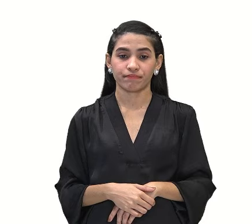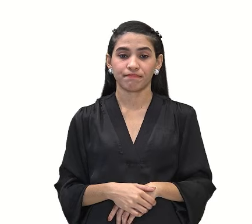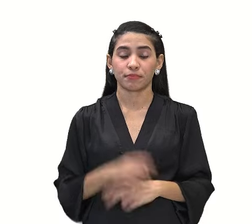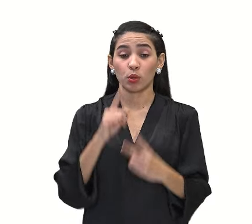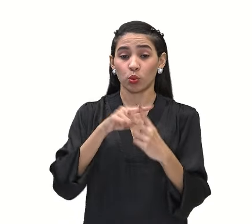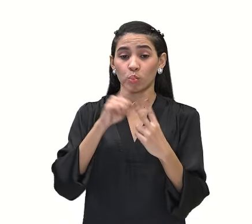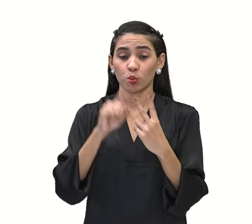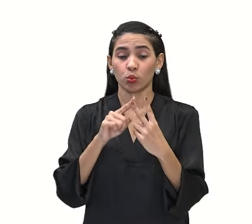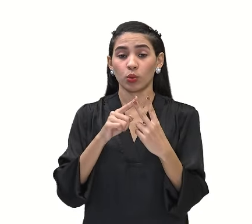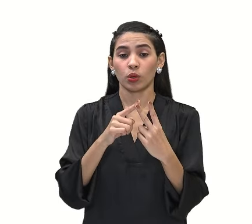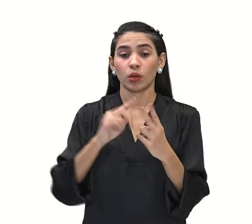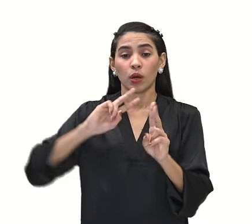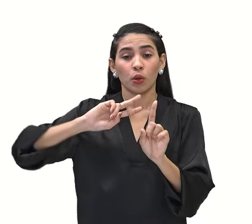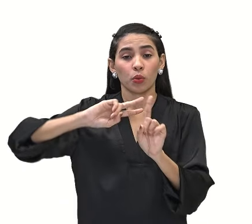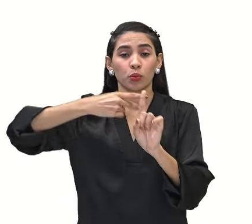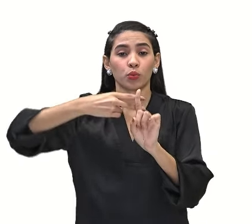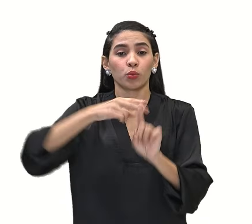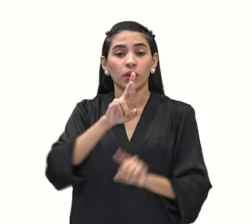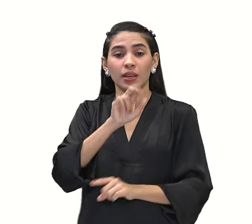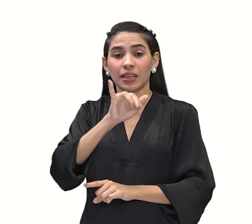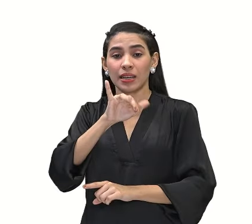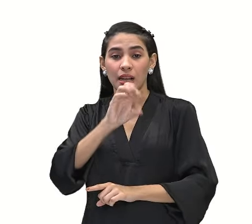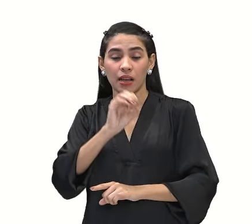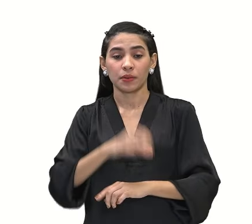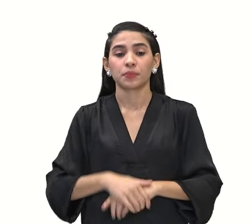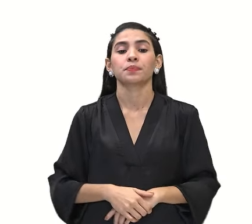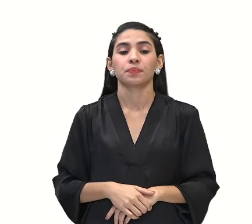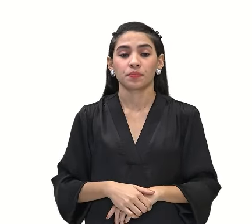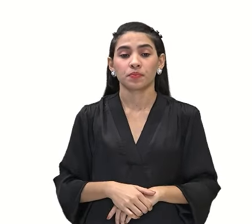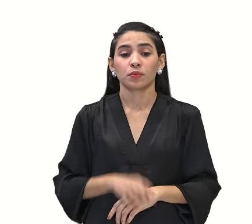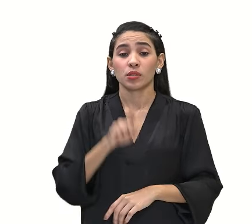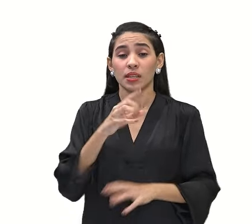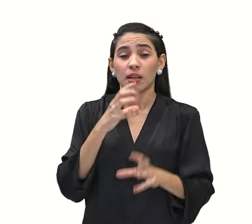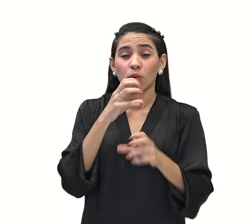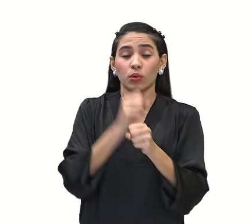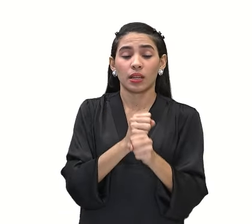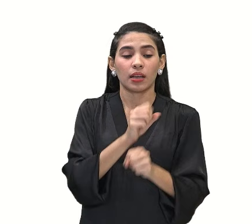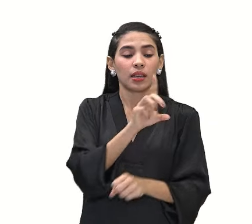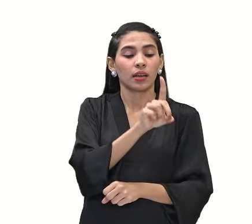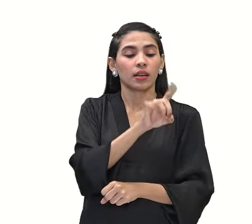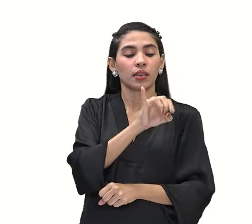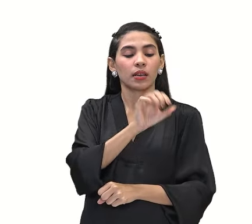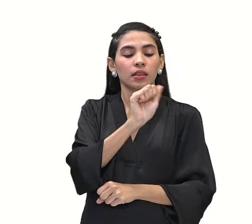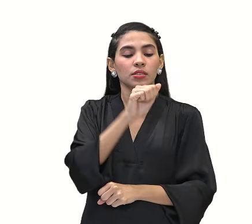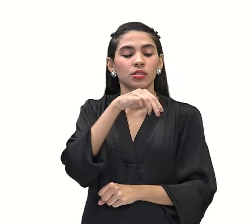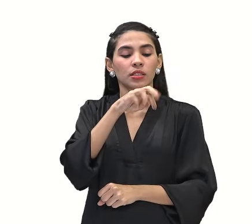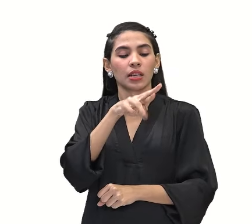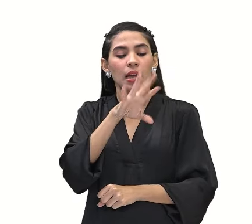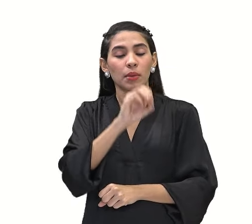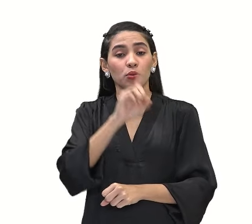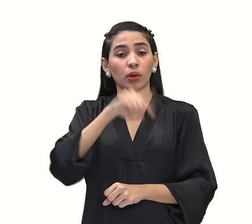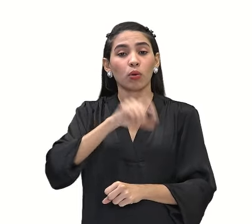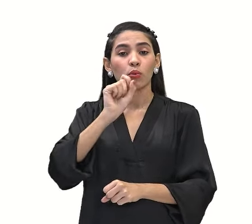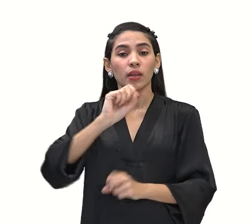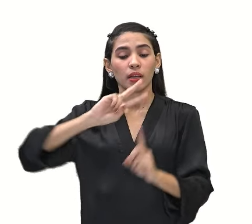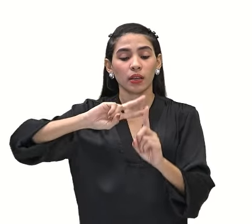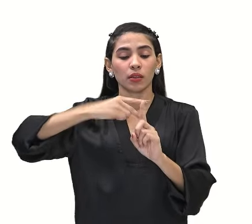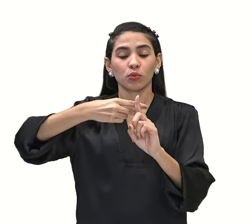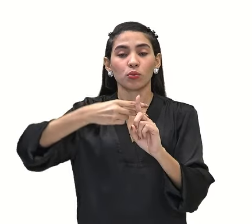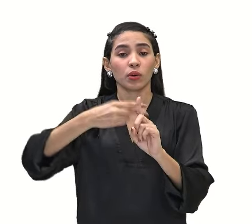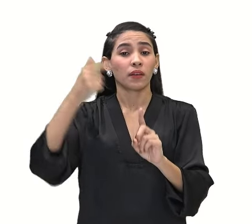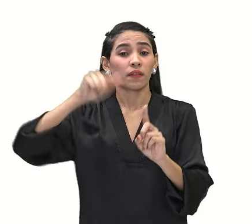olha para se calcular o diâmetro que é representado pela letra D ele é duas vezes o raio é essa